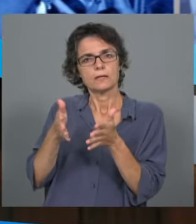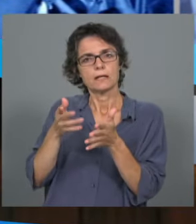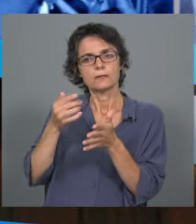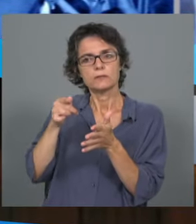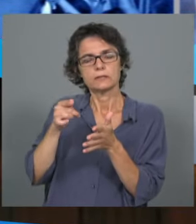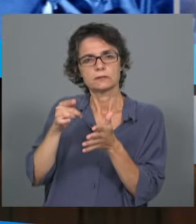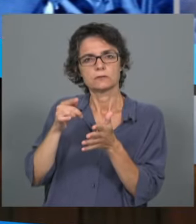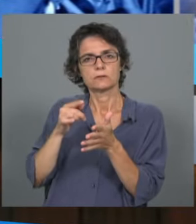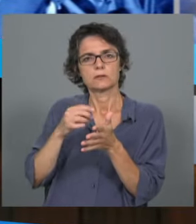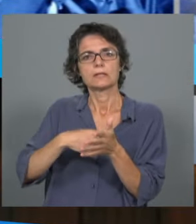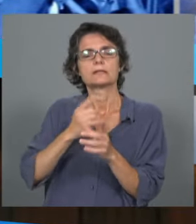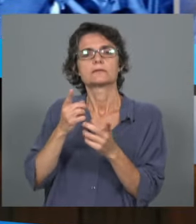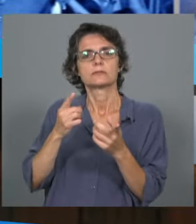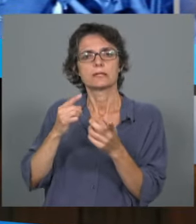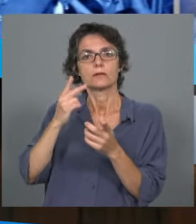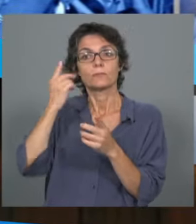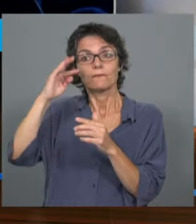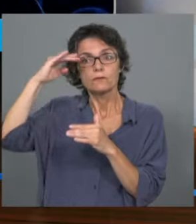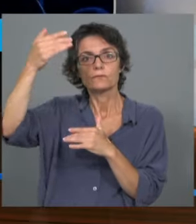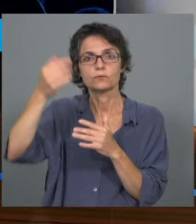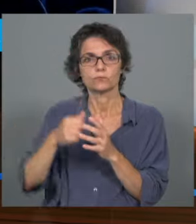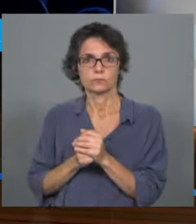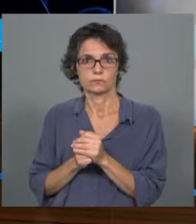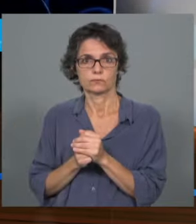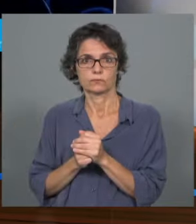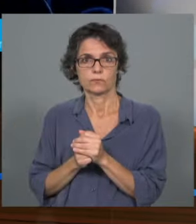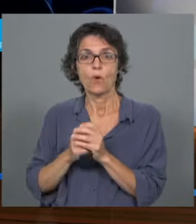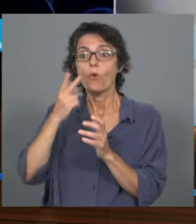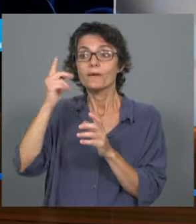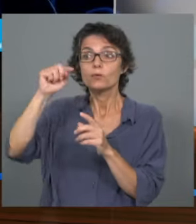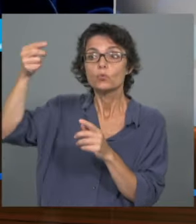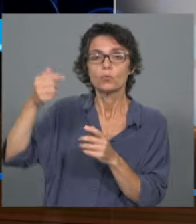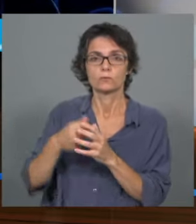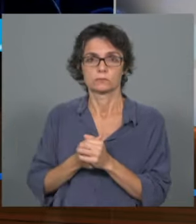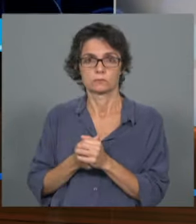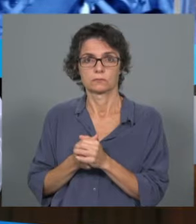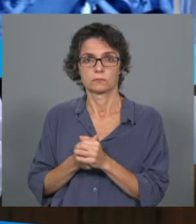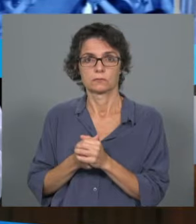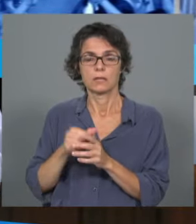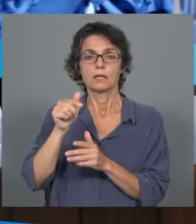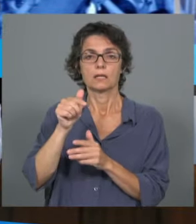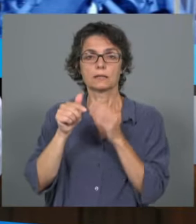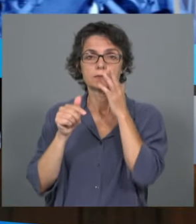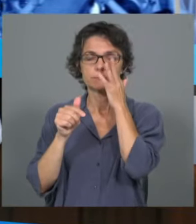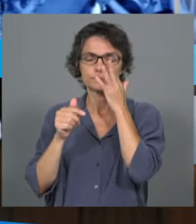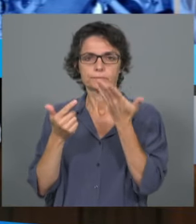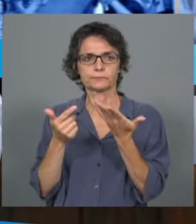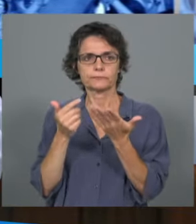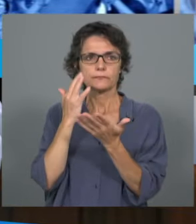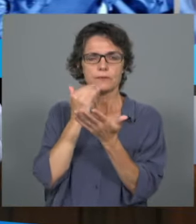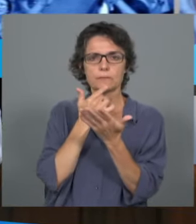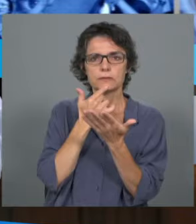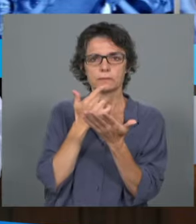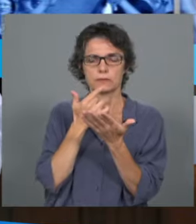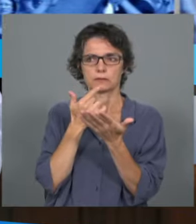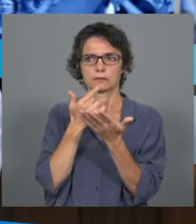e das minhas irmãs. Não é? E estes focos procuram então perceber isto ao nível local, ao nível do concreto. Não ficar apenas no